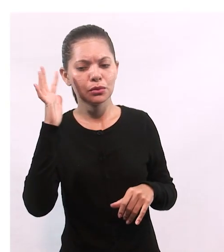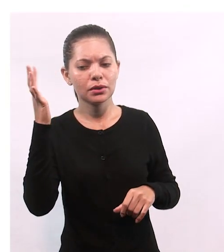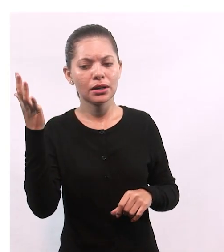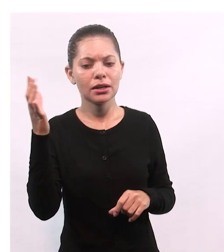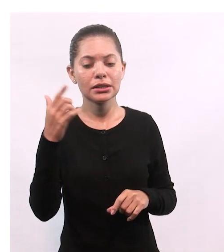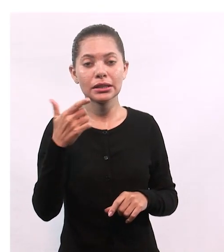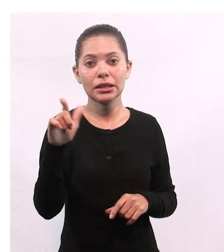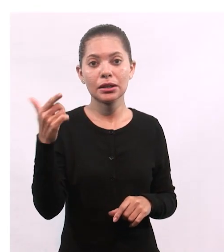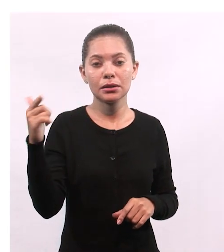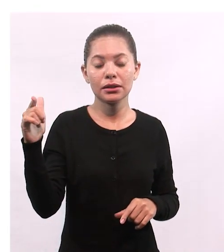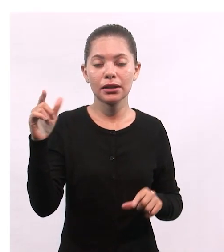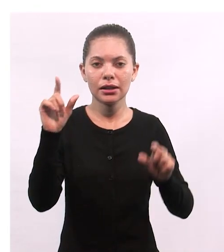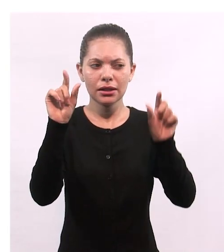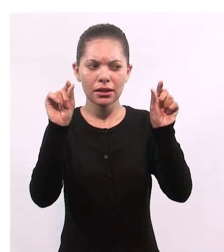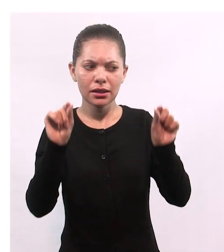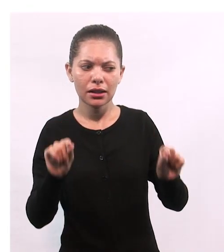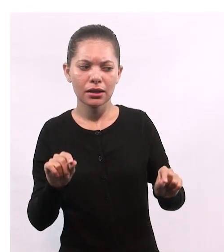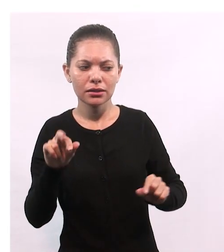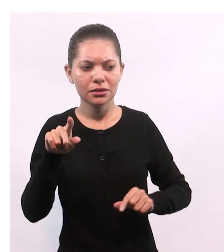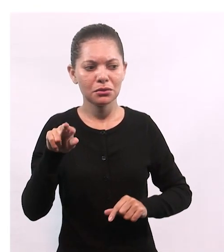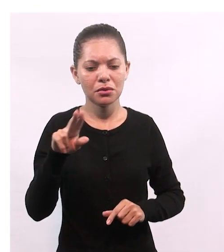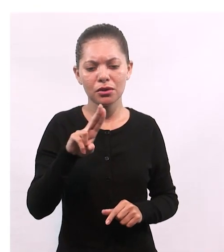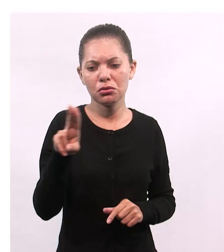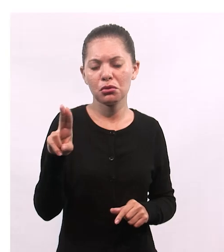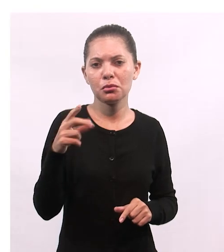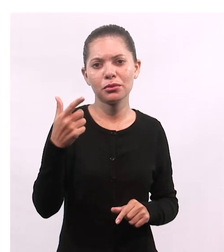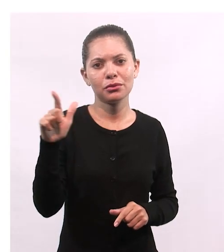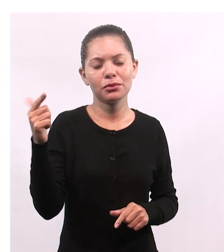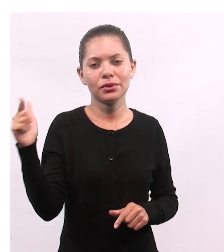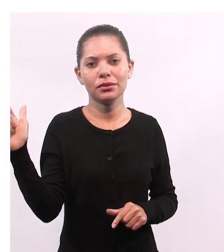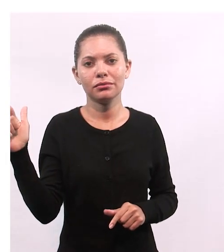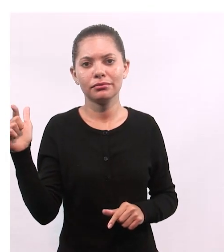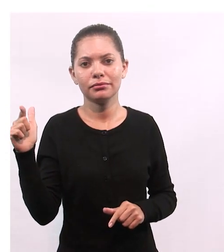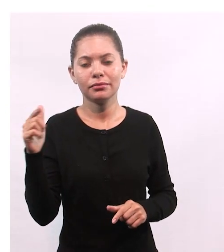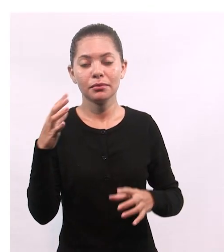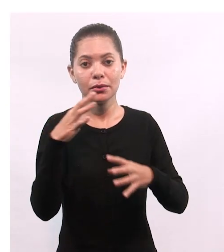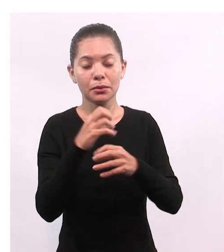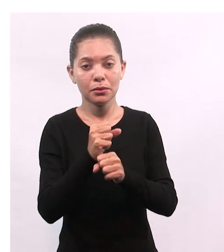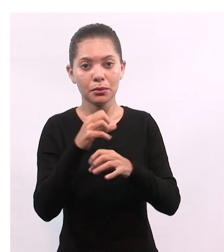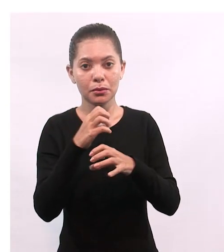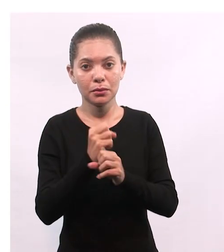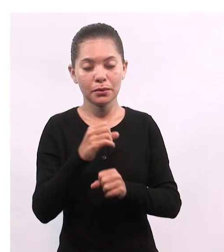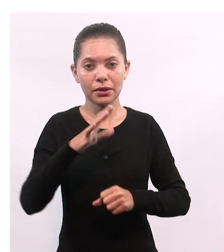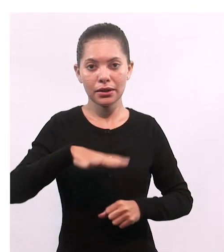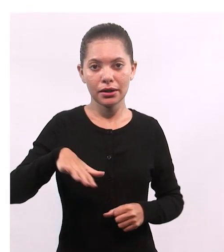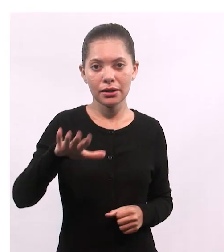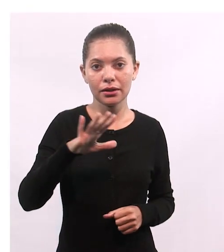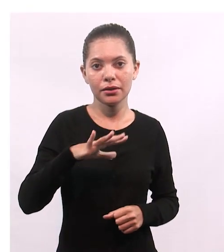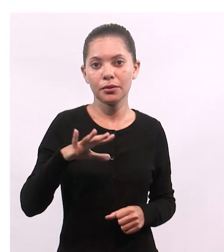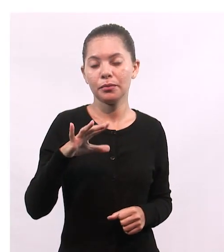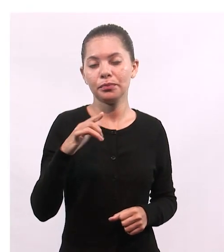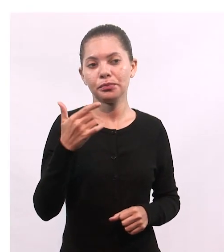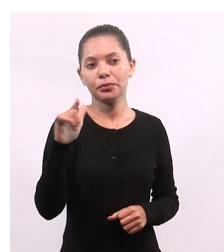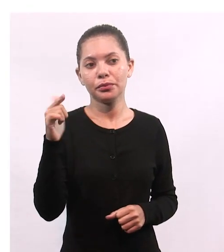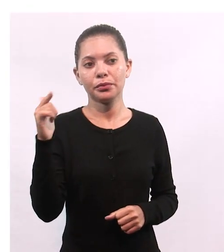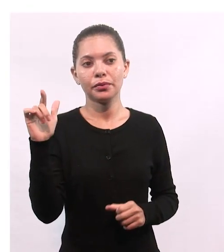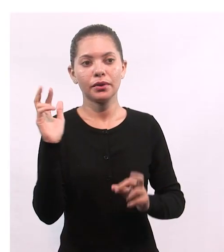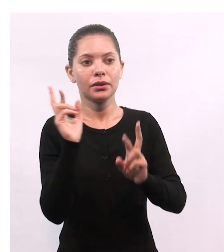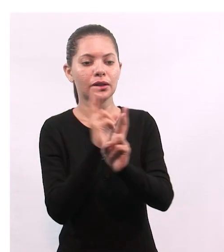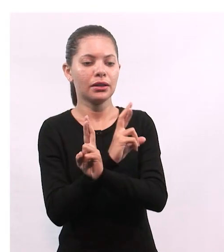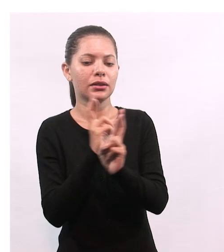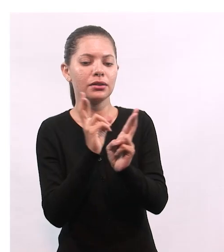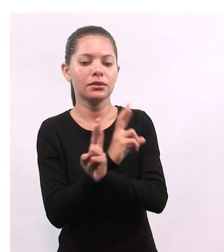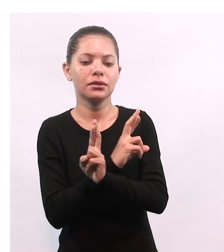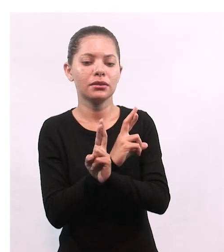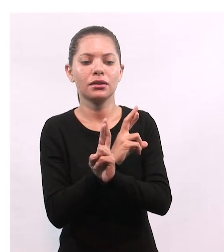os demais casos, quando a gente não tem lados paralelos, não tem um nome específico. Porque para eu calcular a área, eu não vou ter uma